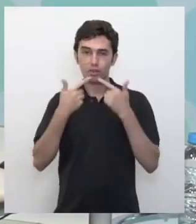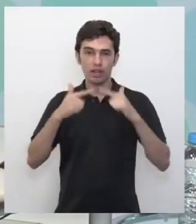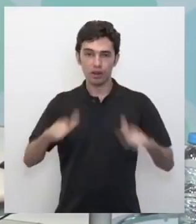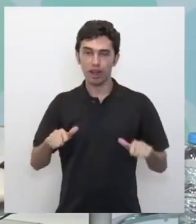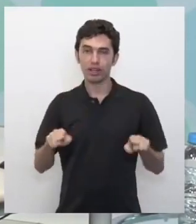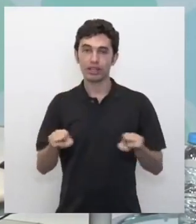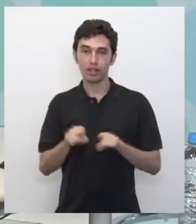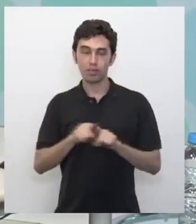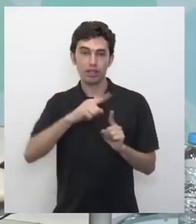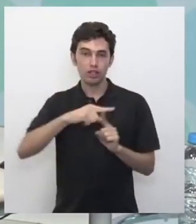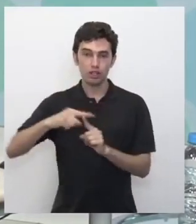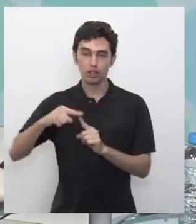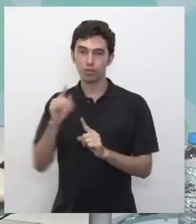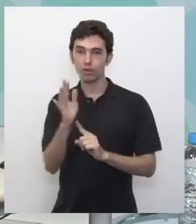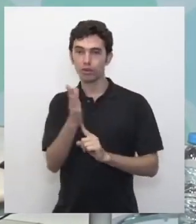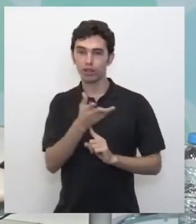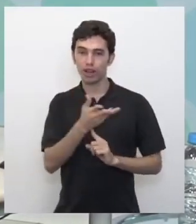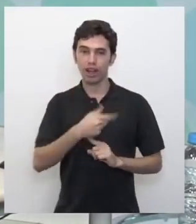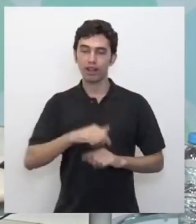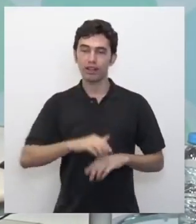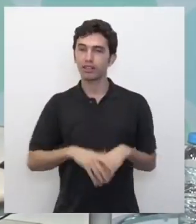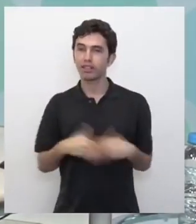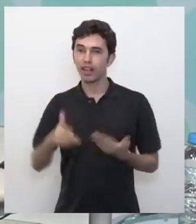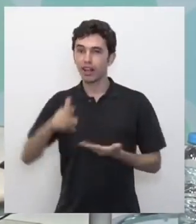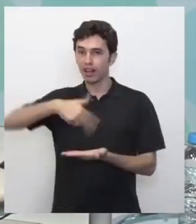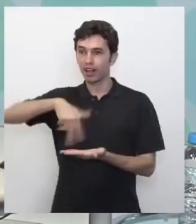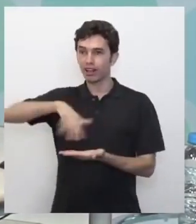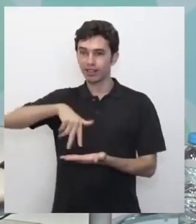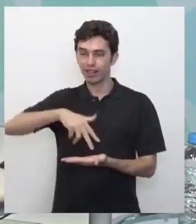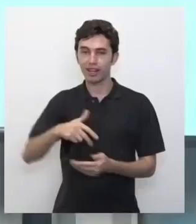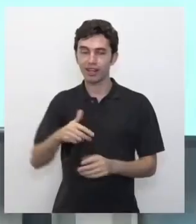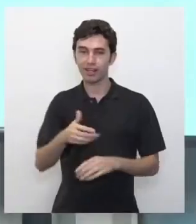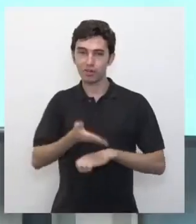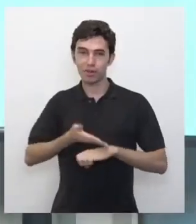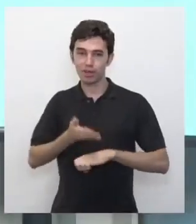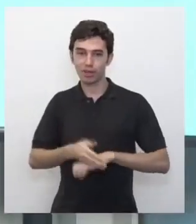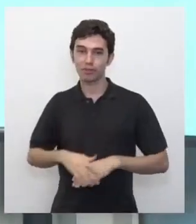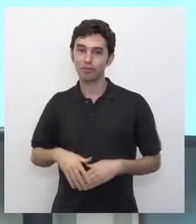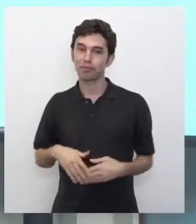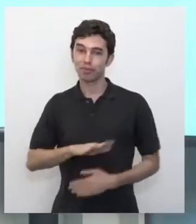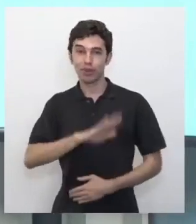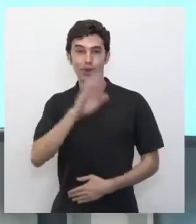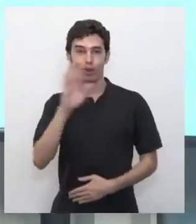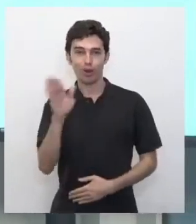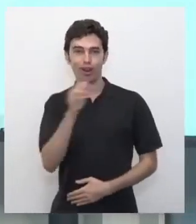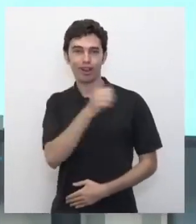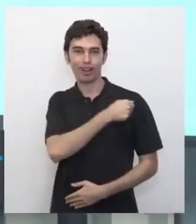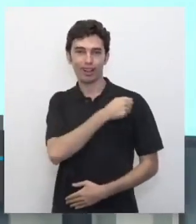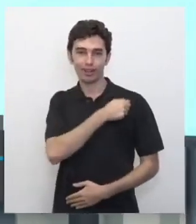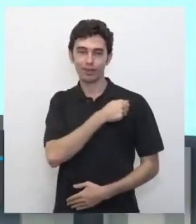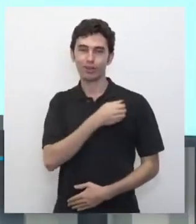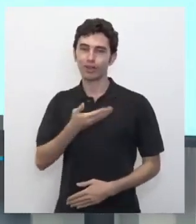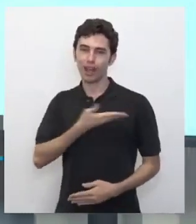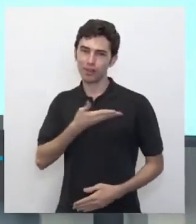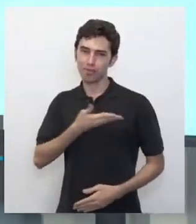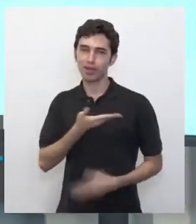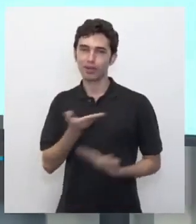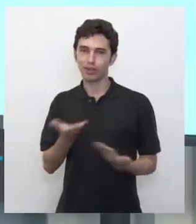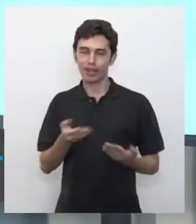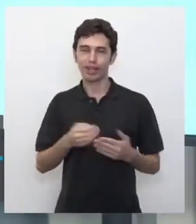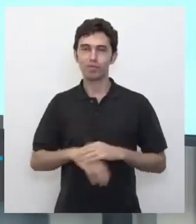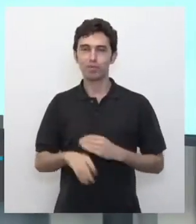da arte, a dança moderna. Márcia, vamos lá. Olá, alunos, colegas aí da